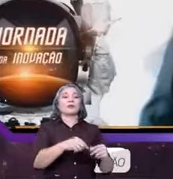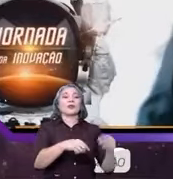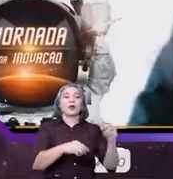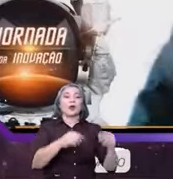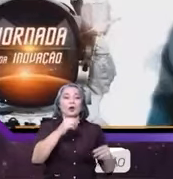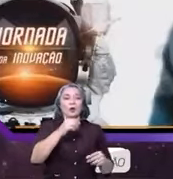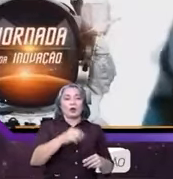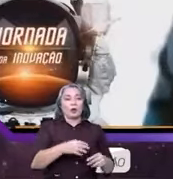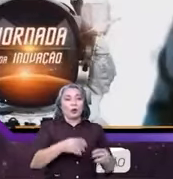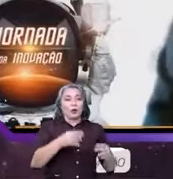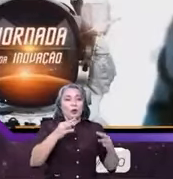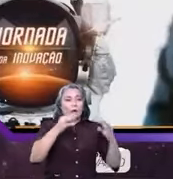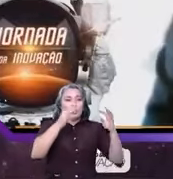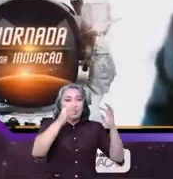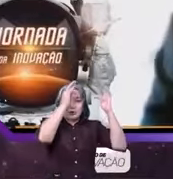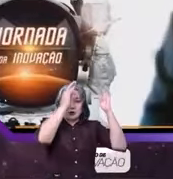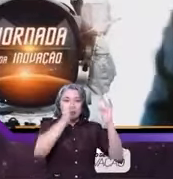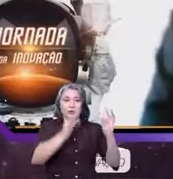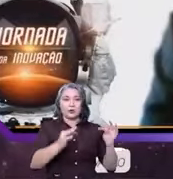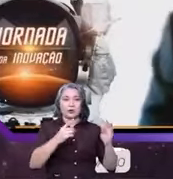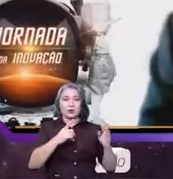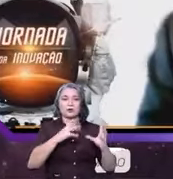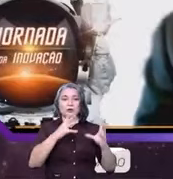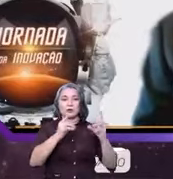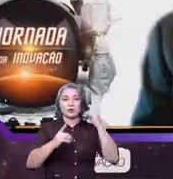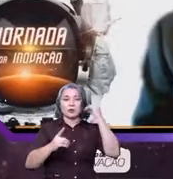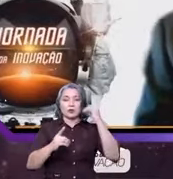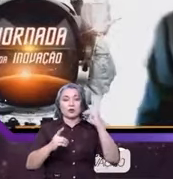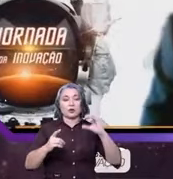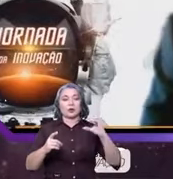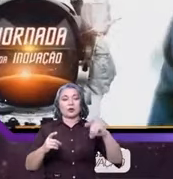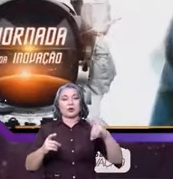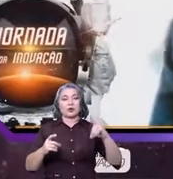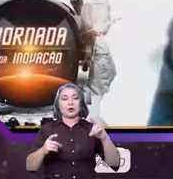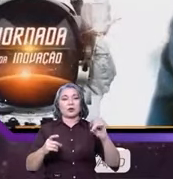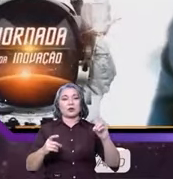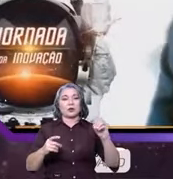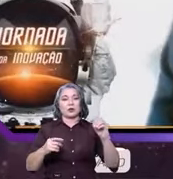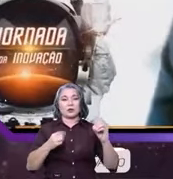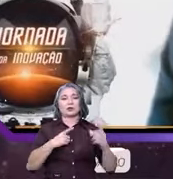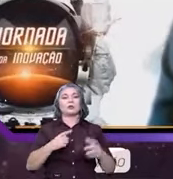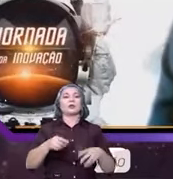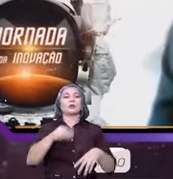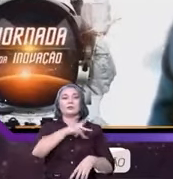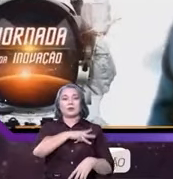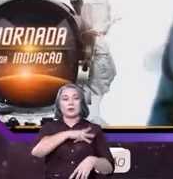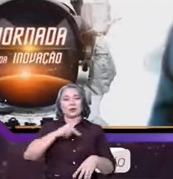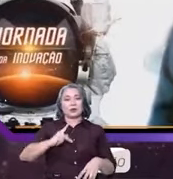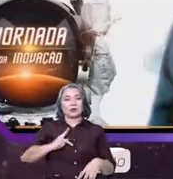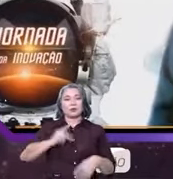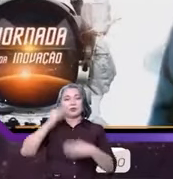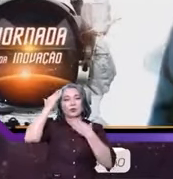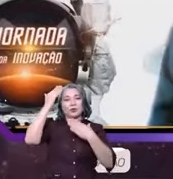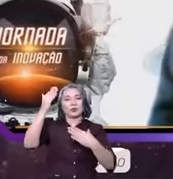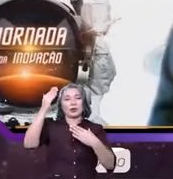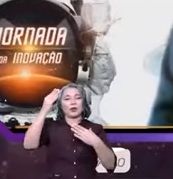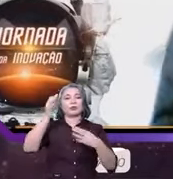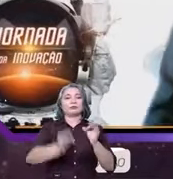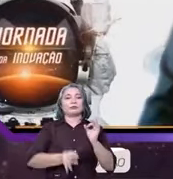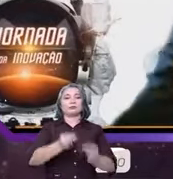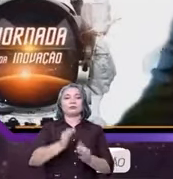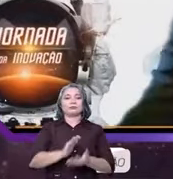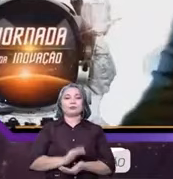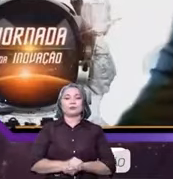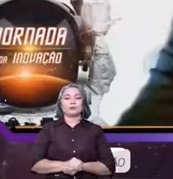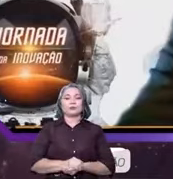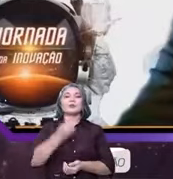Antônio, nossos nobres testemunha e Ministério Público. Muito obrigado, excelência. Muito obrigado,